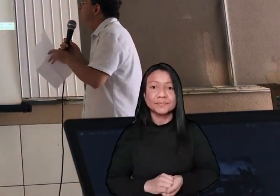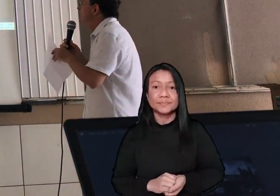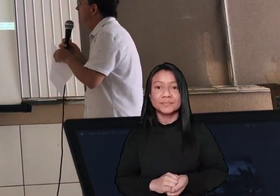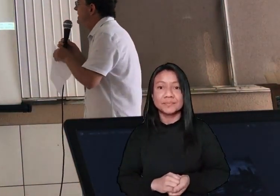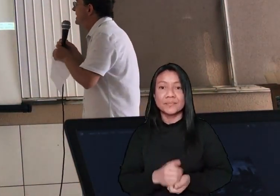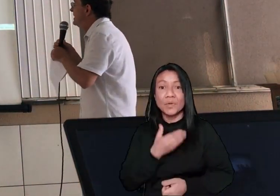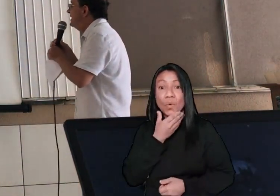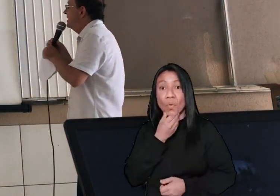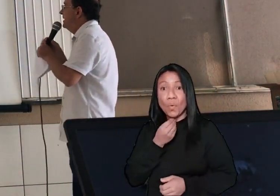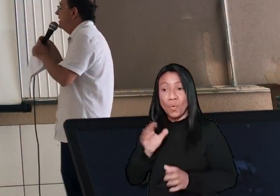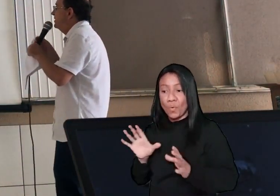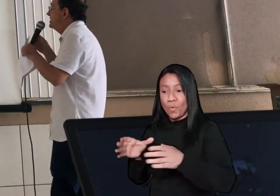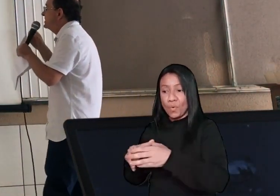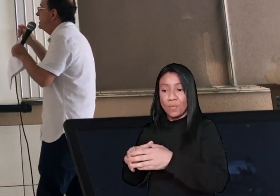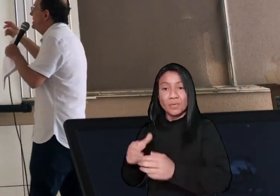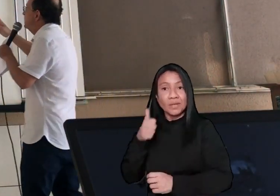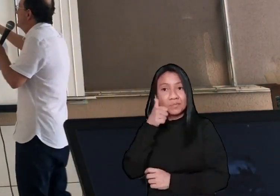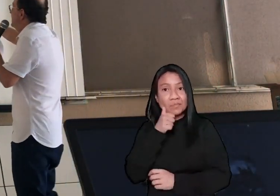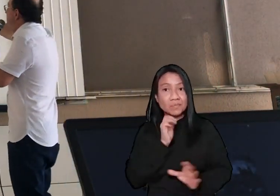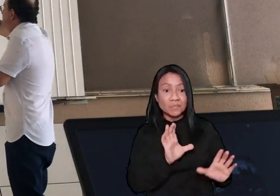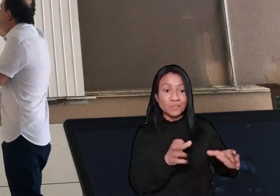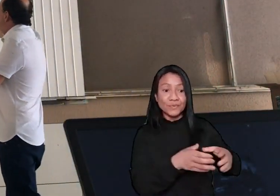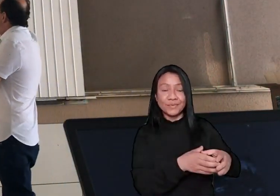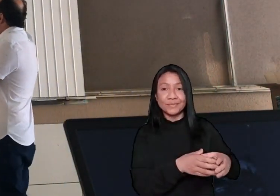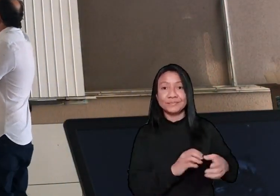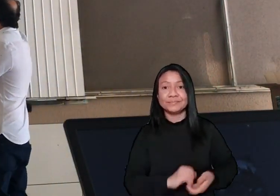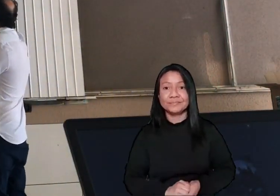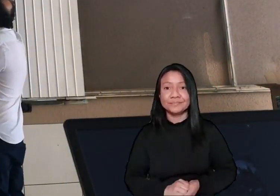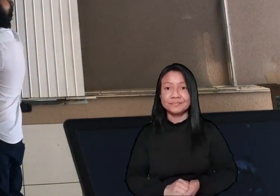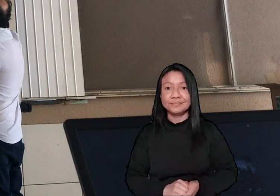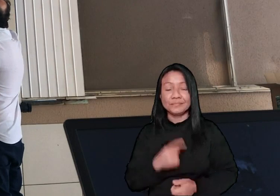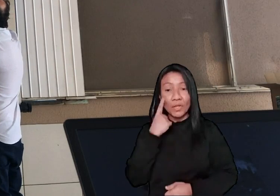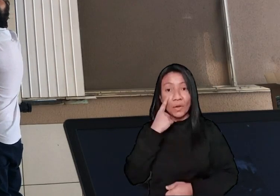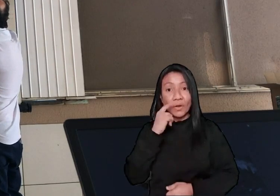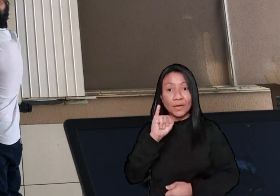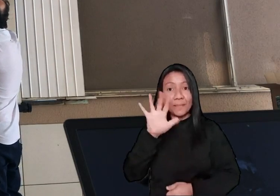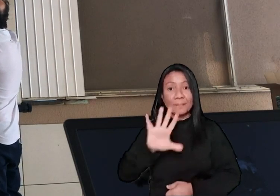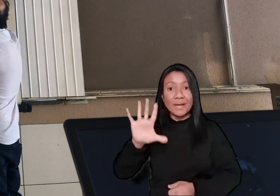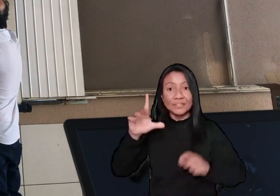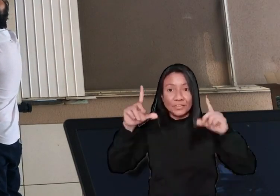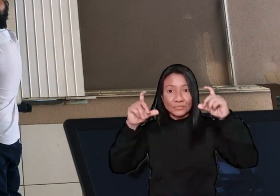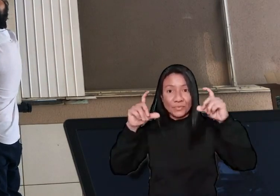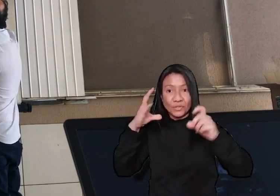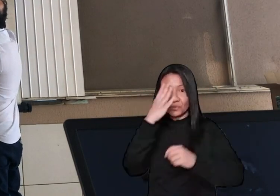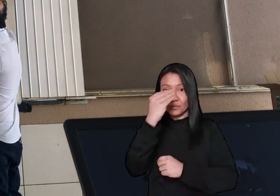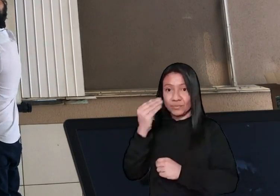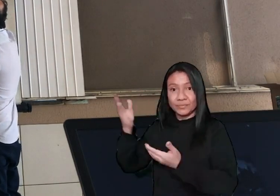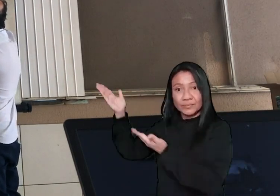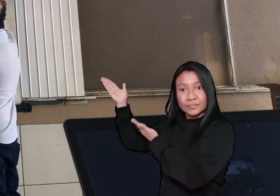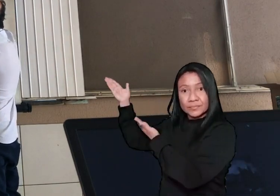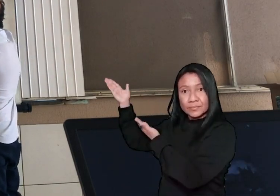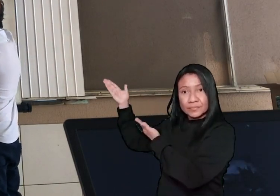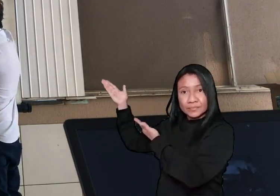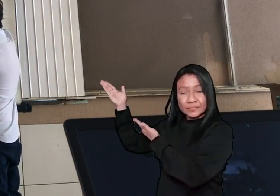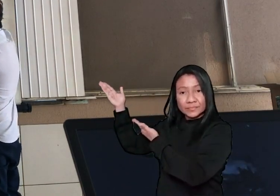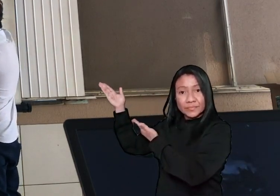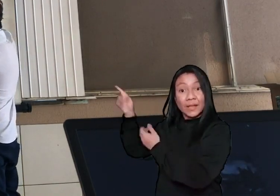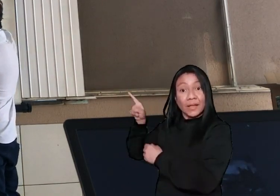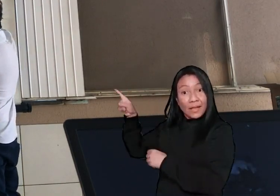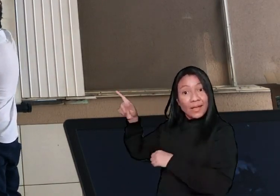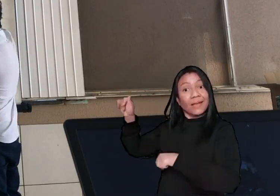Olha ali, ó, essa aqui é a nossa praça central. Reparem que ela tem um barranco aqui, ela